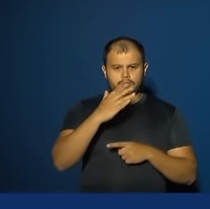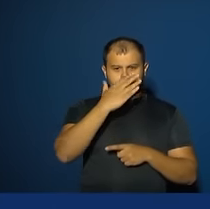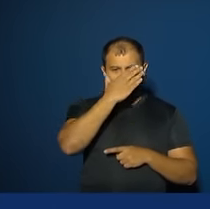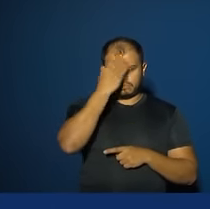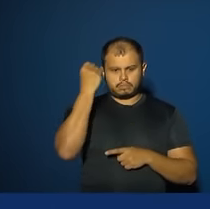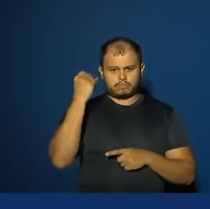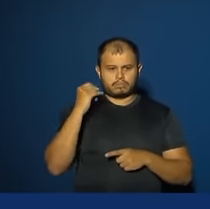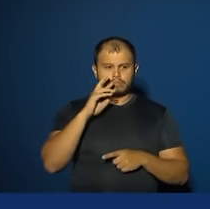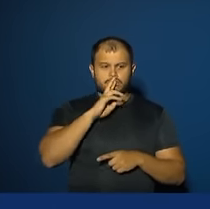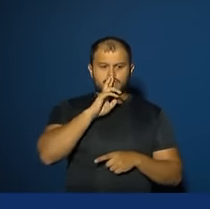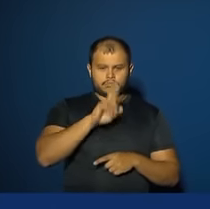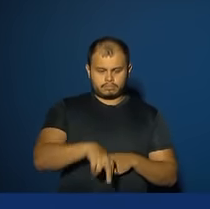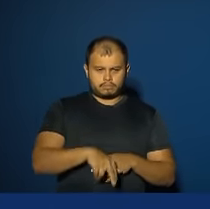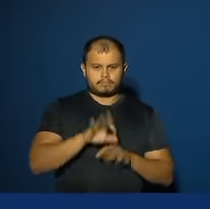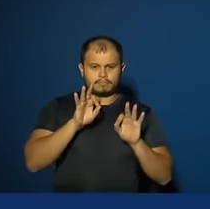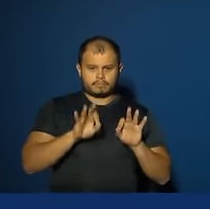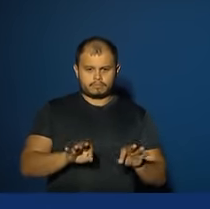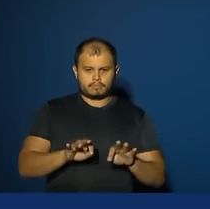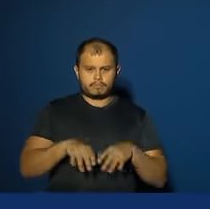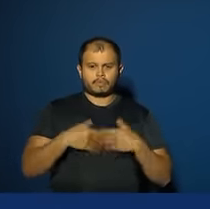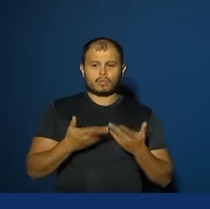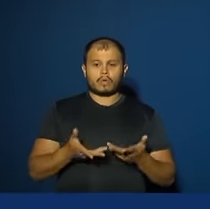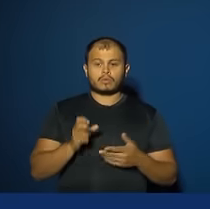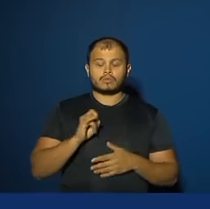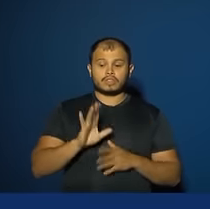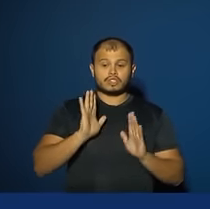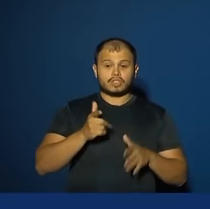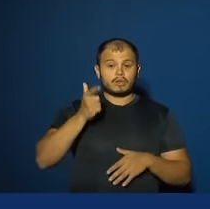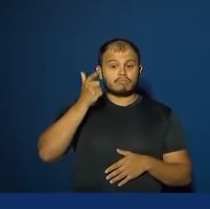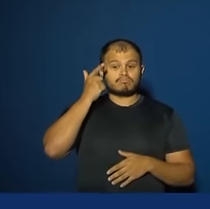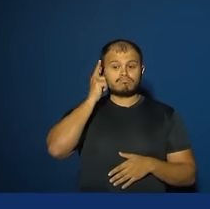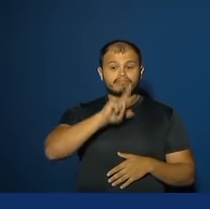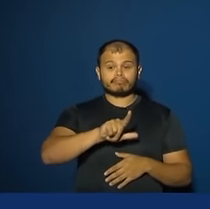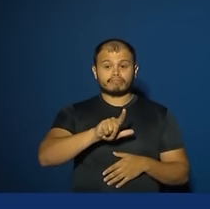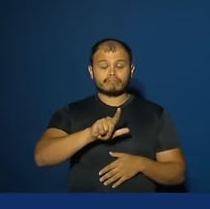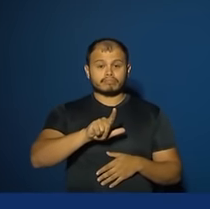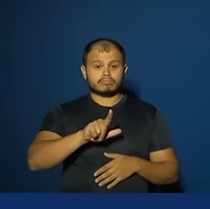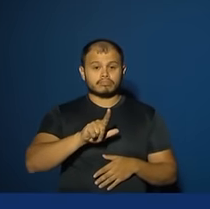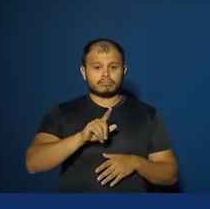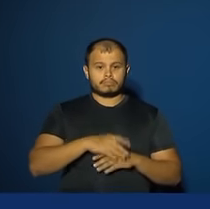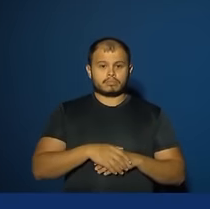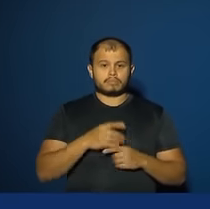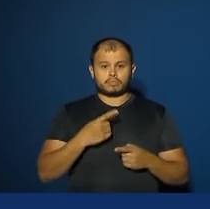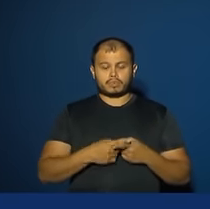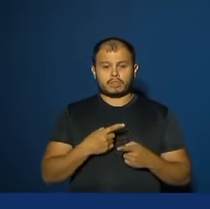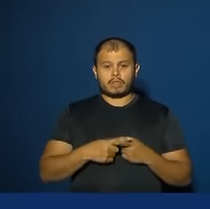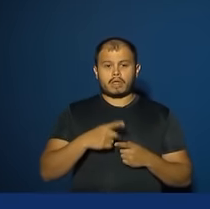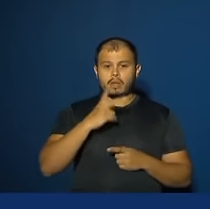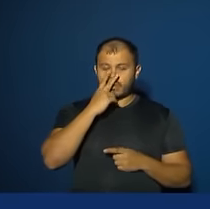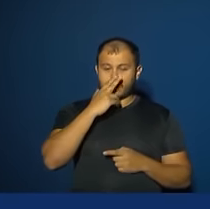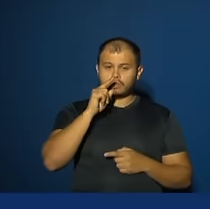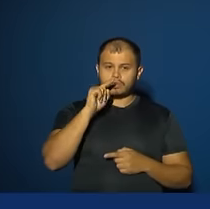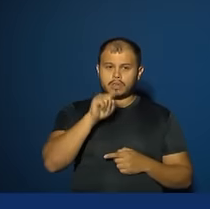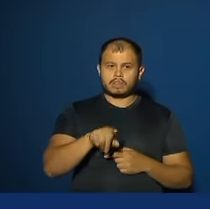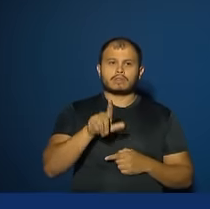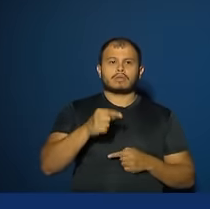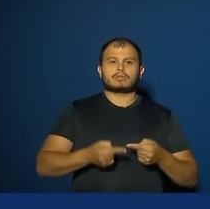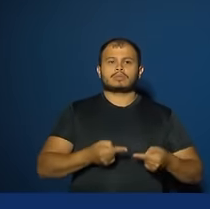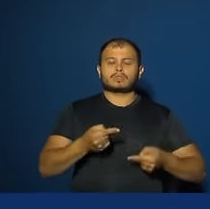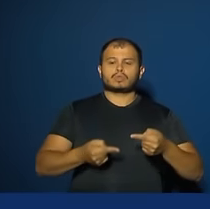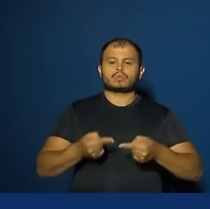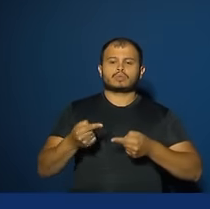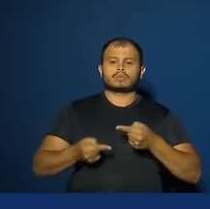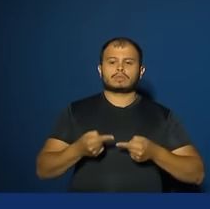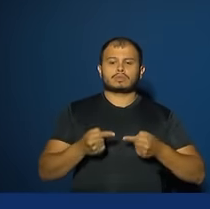esqueceu de responder, que é se a batalha está ganha ou não está ganha. Porque eu acho que essa é a discussão a respeito